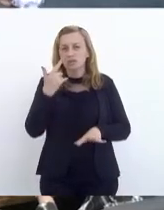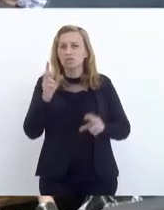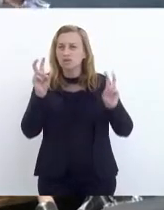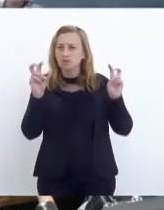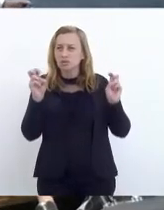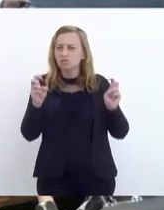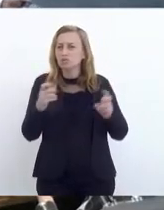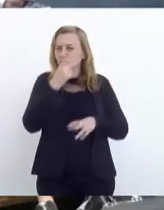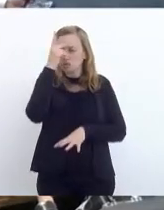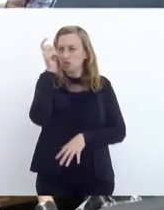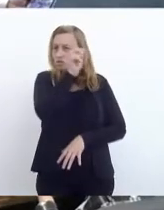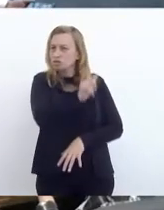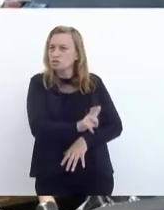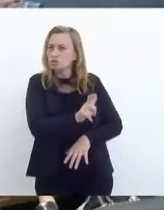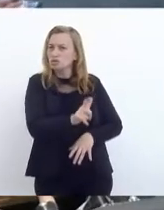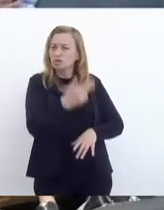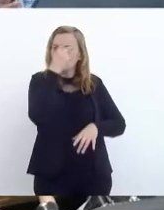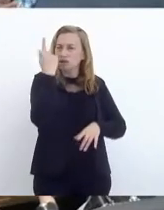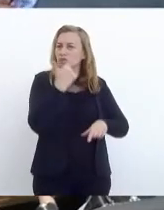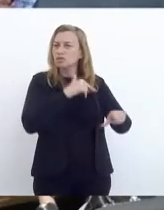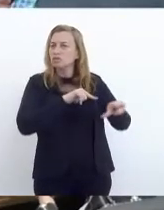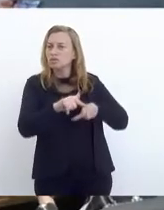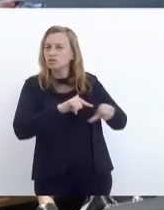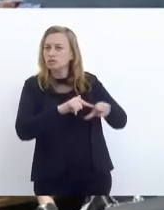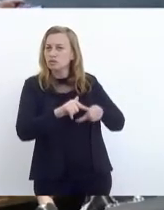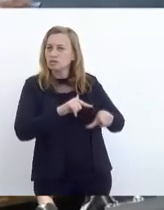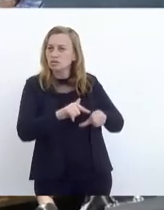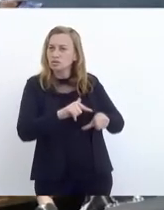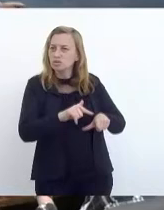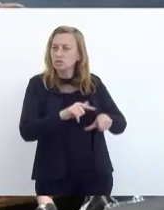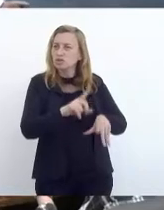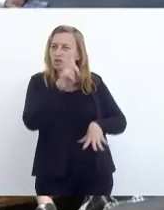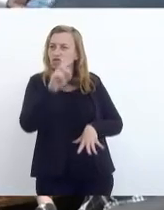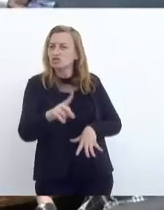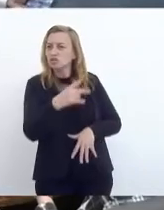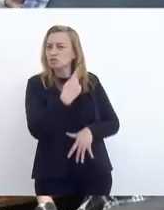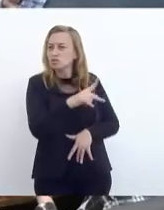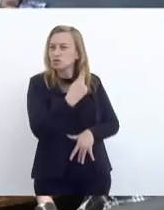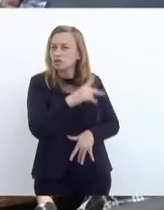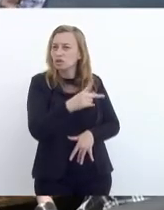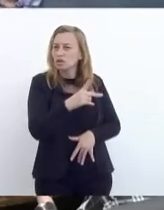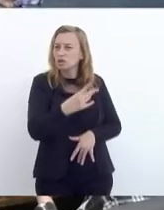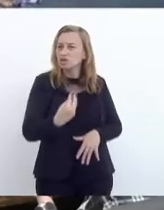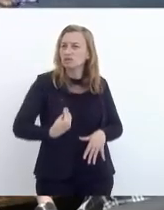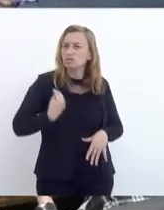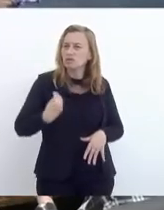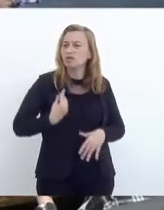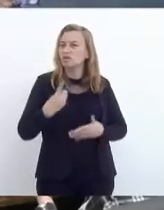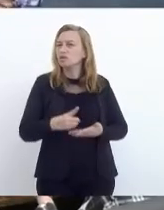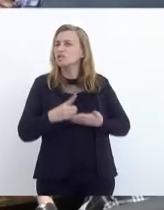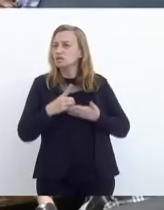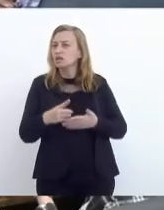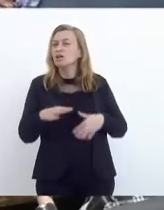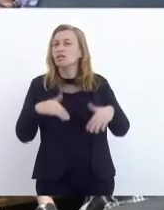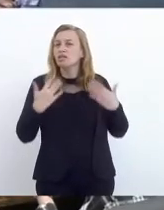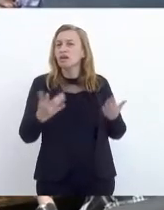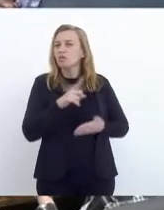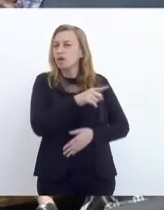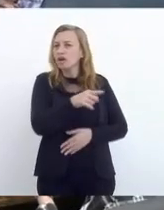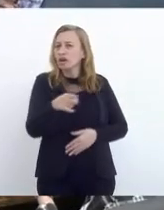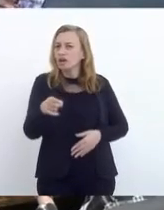ao trabalhador, que garanta ao trabalhador aquilo que é direito dele, viver com o mínimo de dignidade. Então,